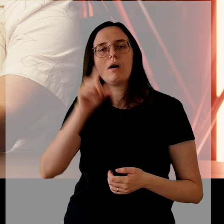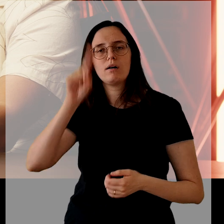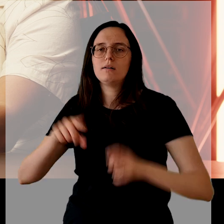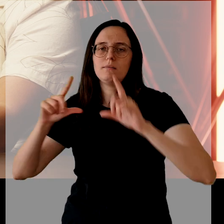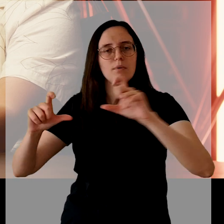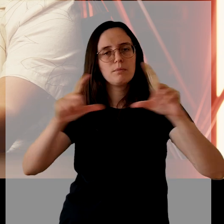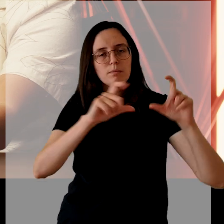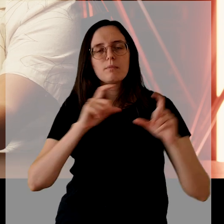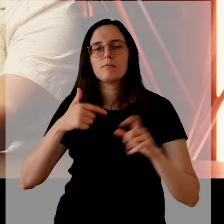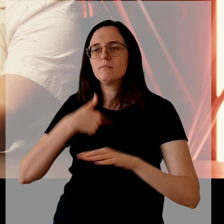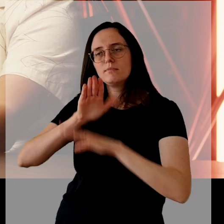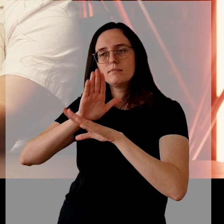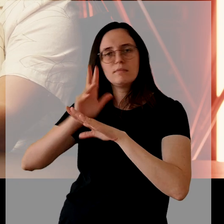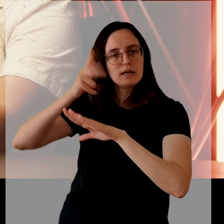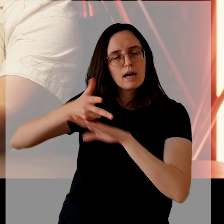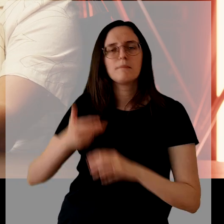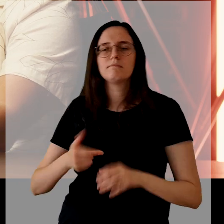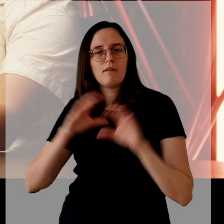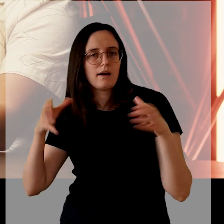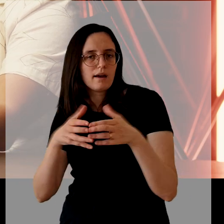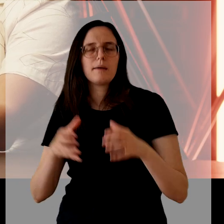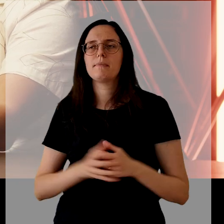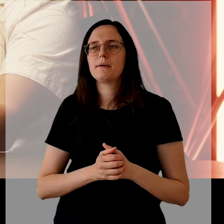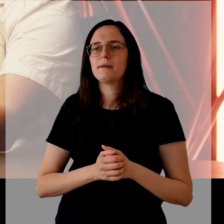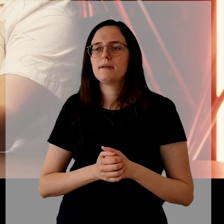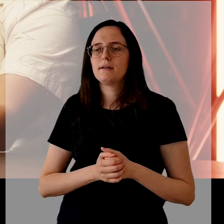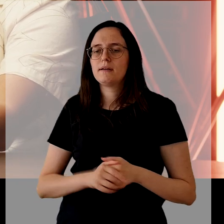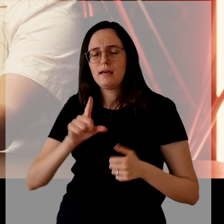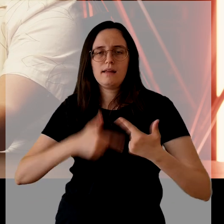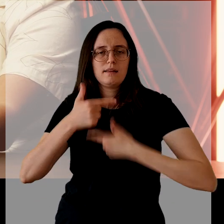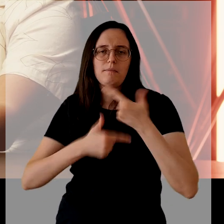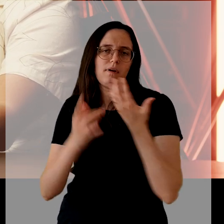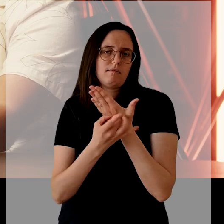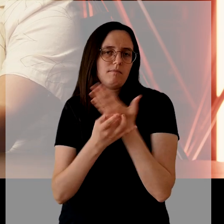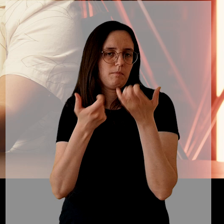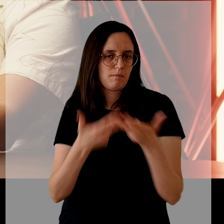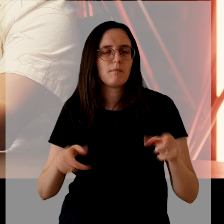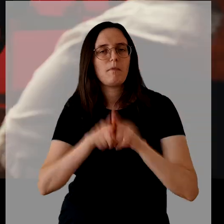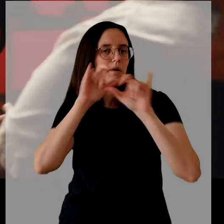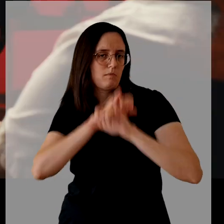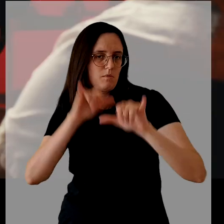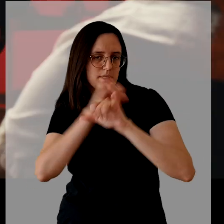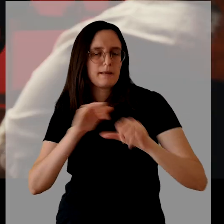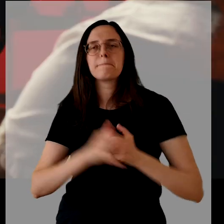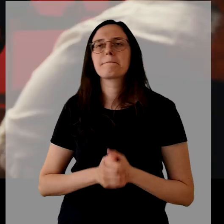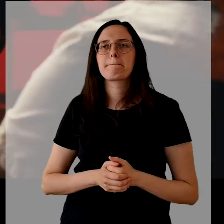a fotografar como assistente de câmera, como na equipe de trabalhos de ficção e de publicidade